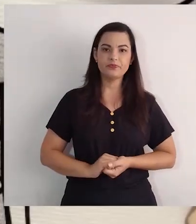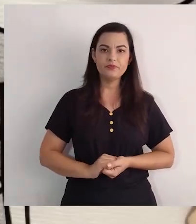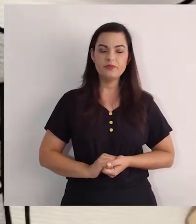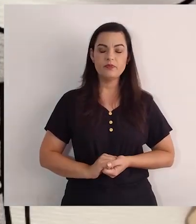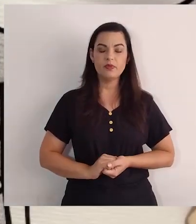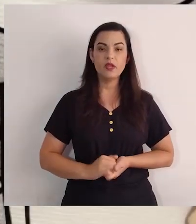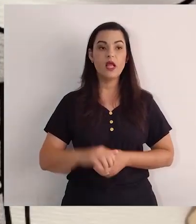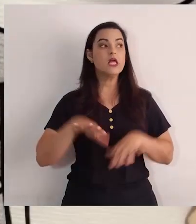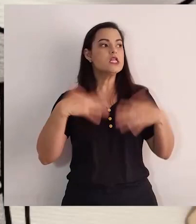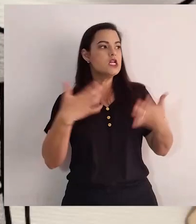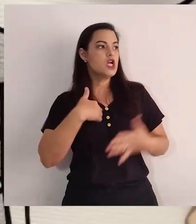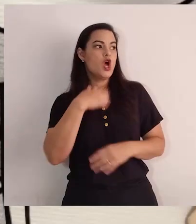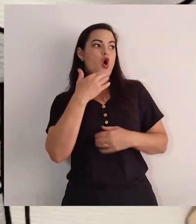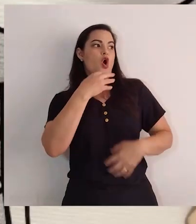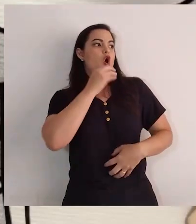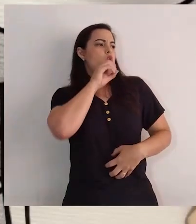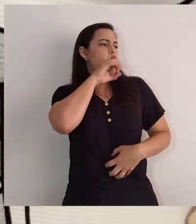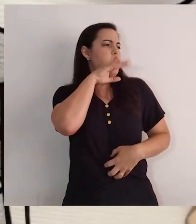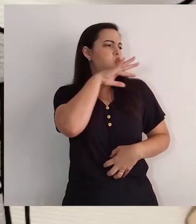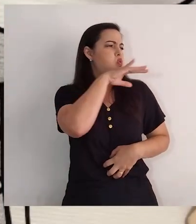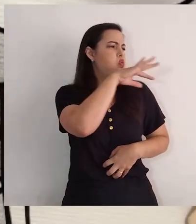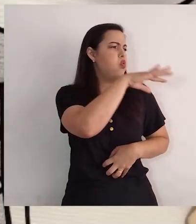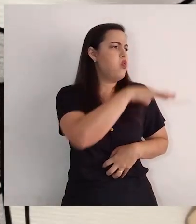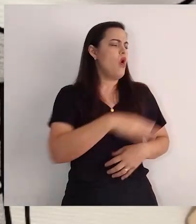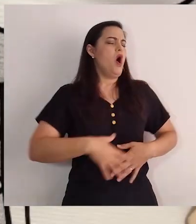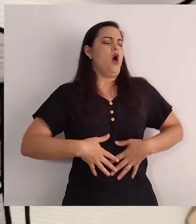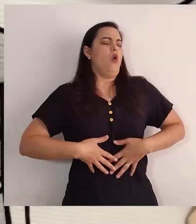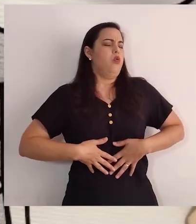Então eu vou assoprar.